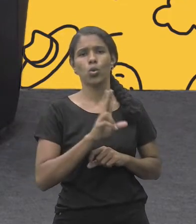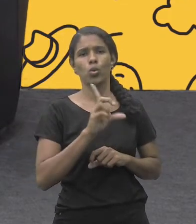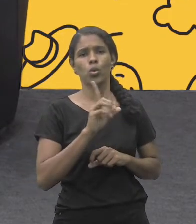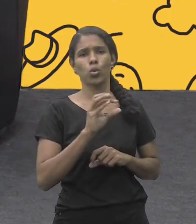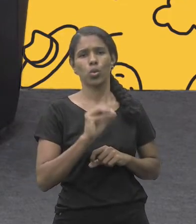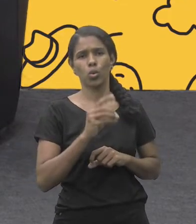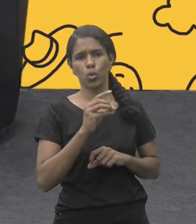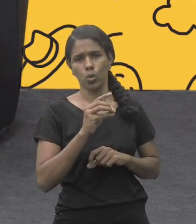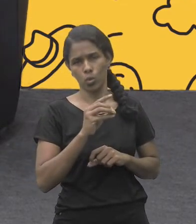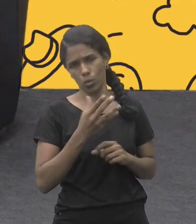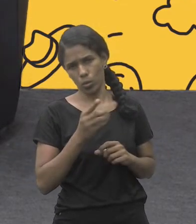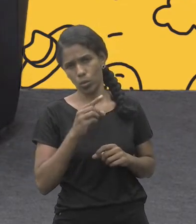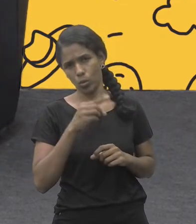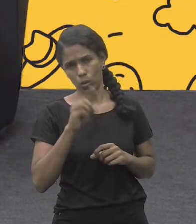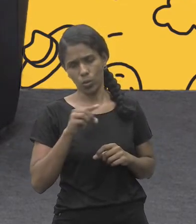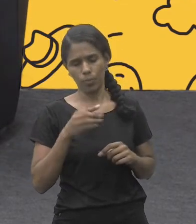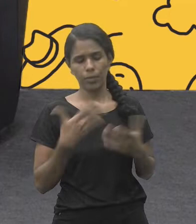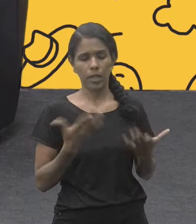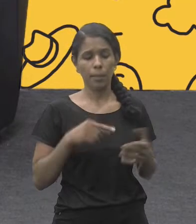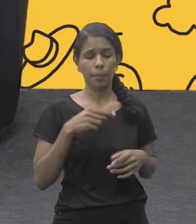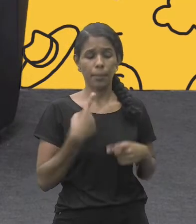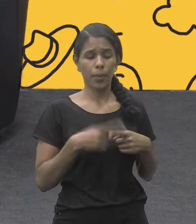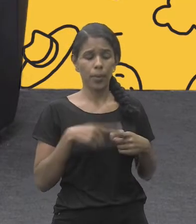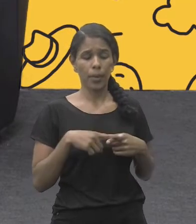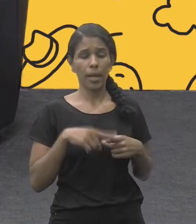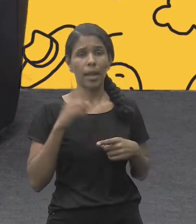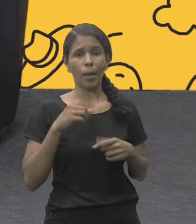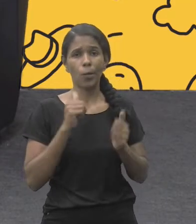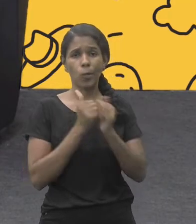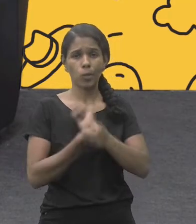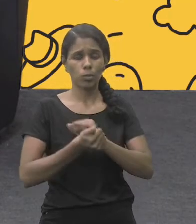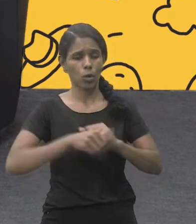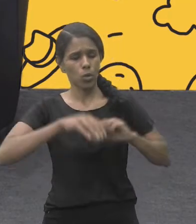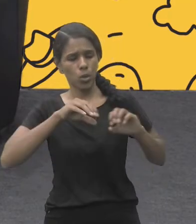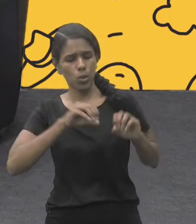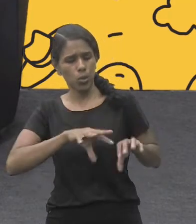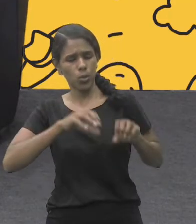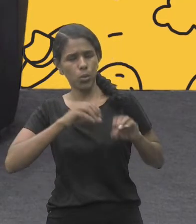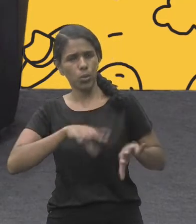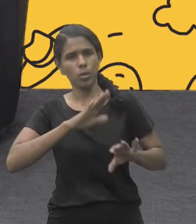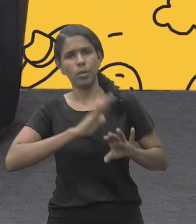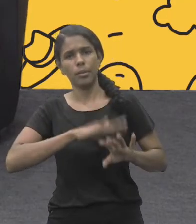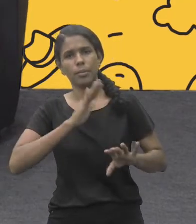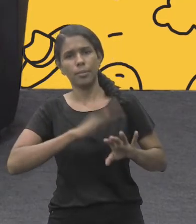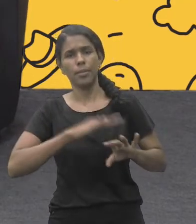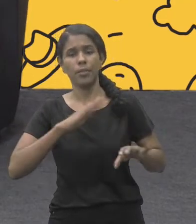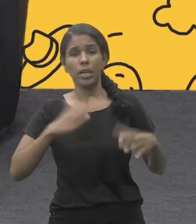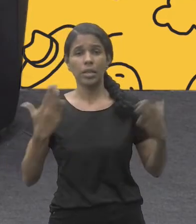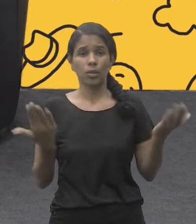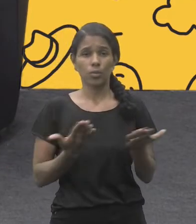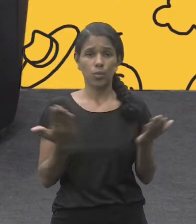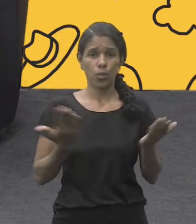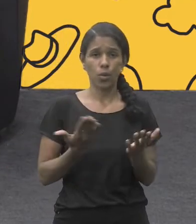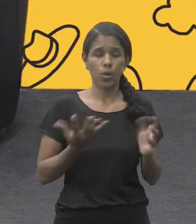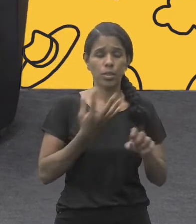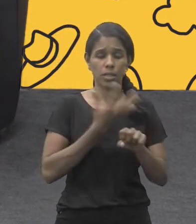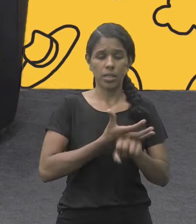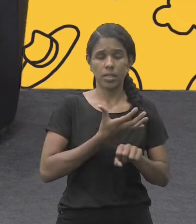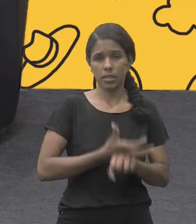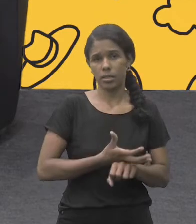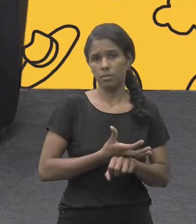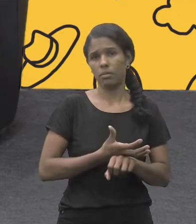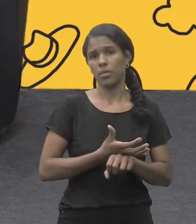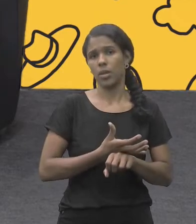aspecto, né? O judô é o esporte mais educativo que existe no mundo. Então, hoje, o judô é matéria escolar no Japão, né? Ele está